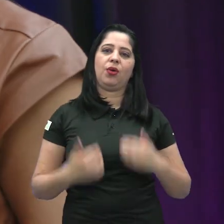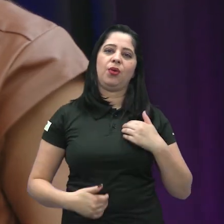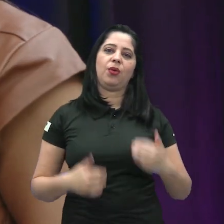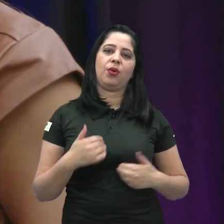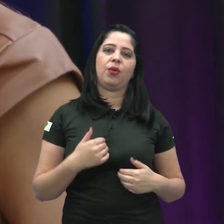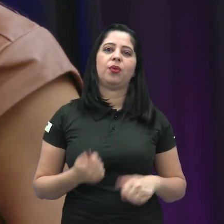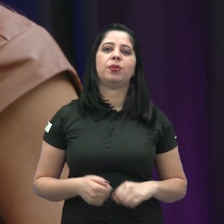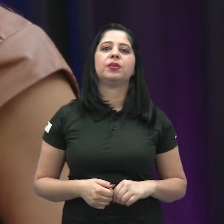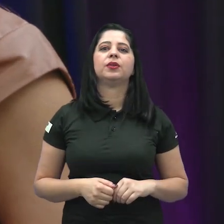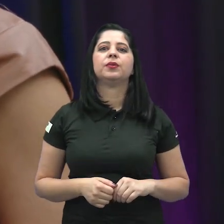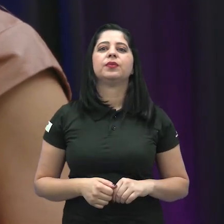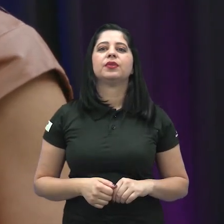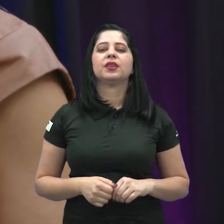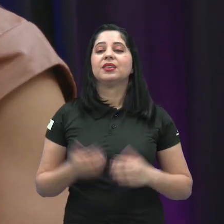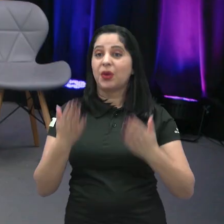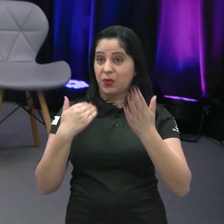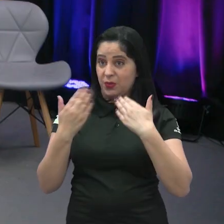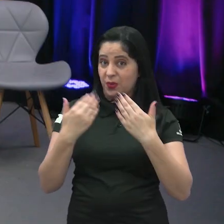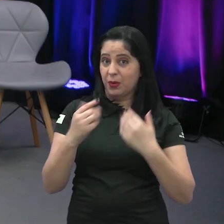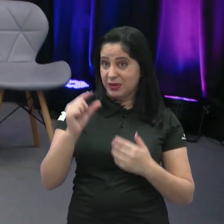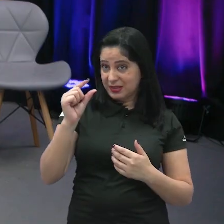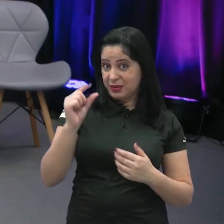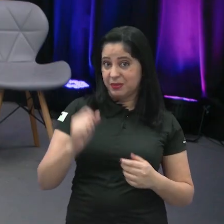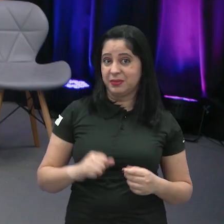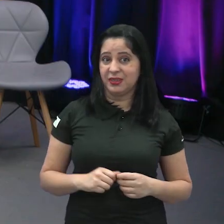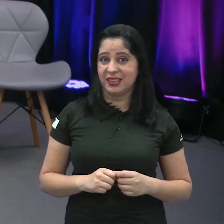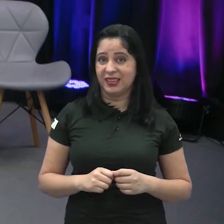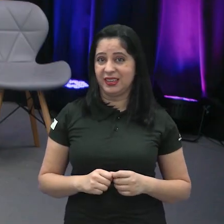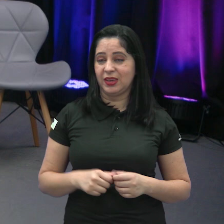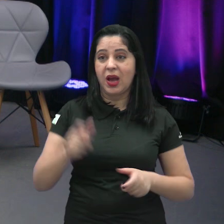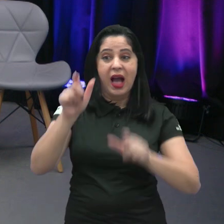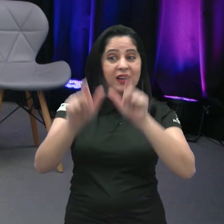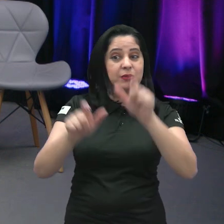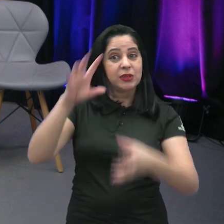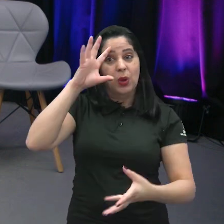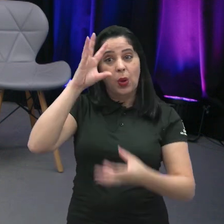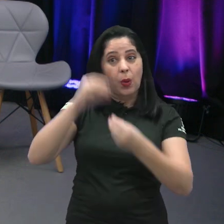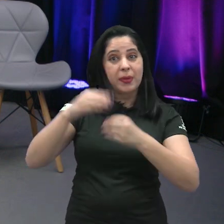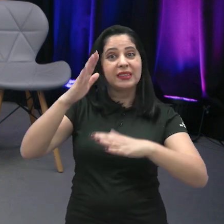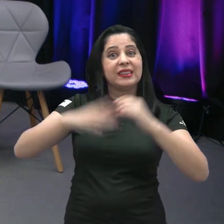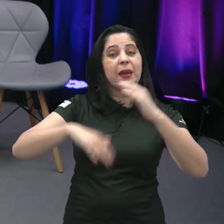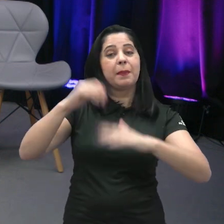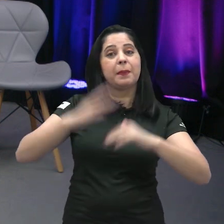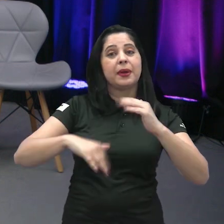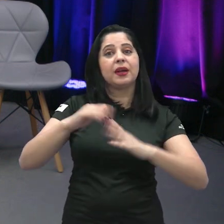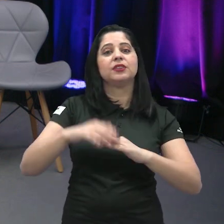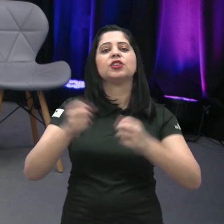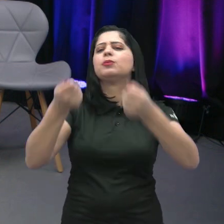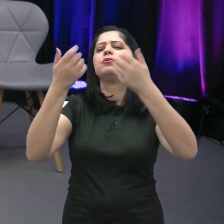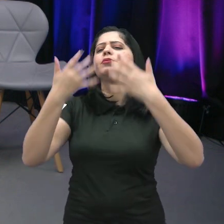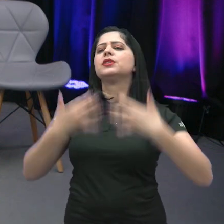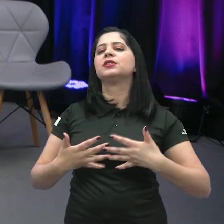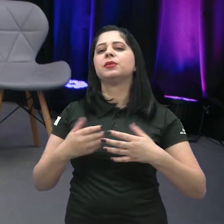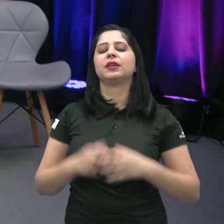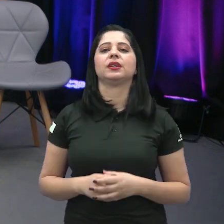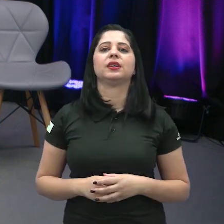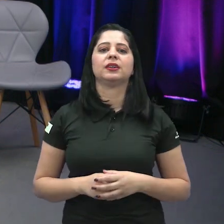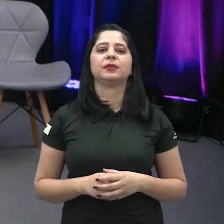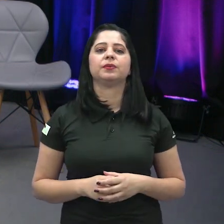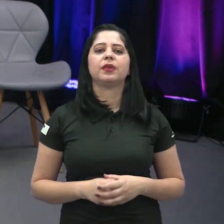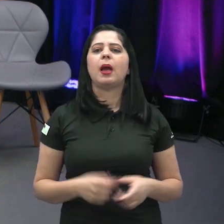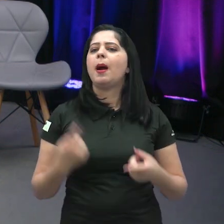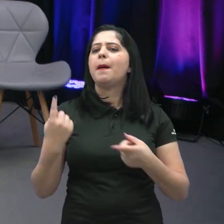Felipe, obrigada. Obrigado Vamos você, conversar Priscila. um pouquinho para as pessoas entenderem mais sobre essa prática? Sim, vamos lá. E fala para